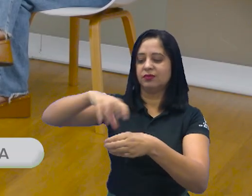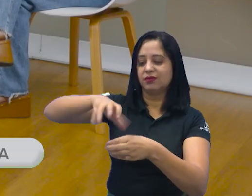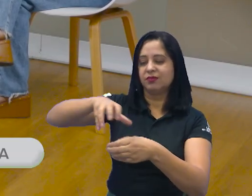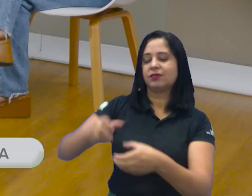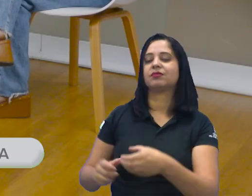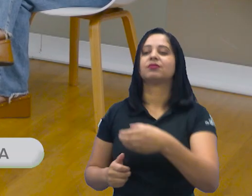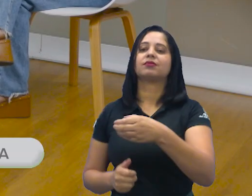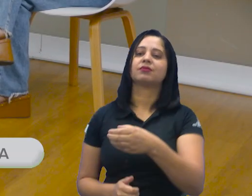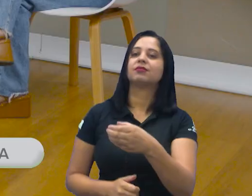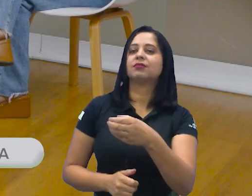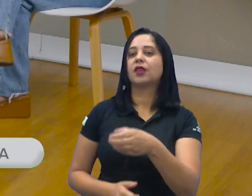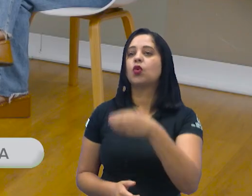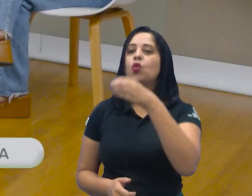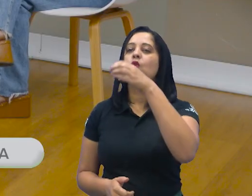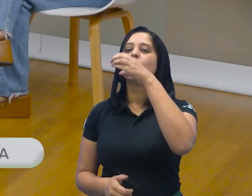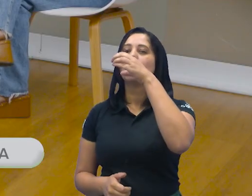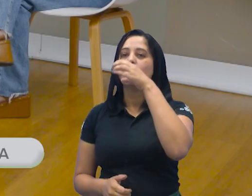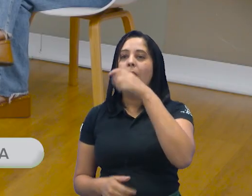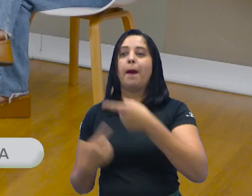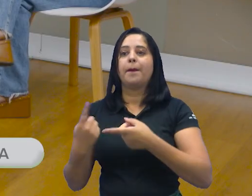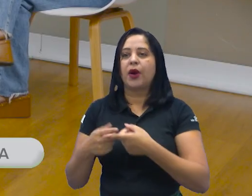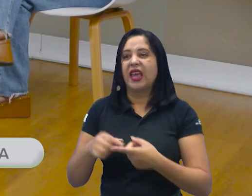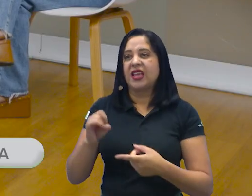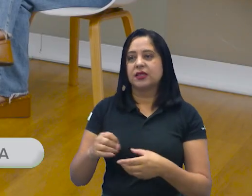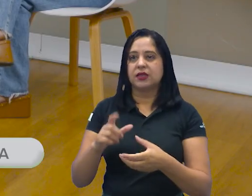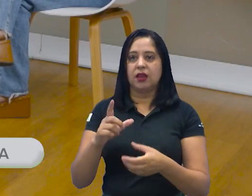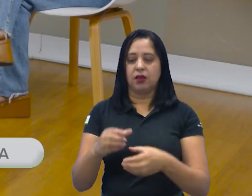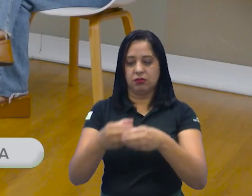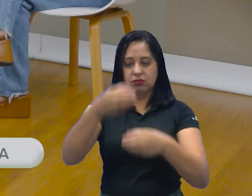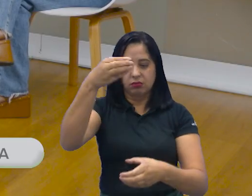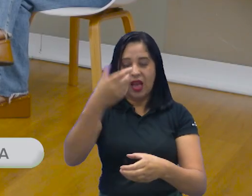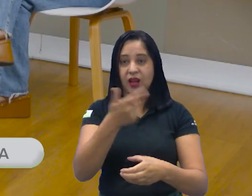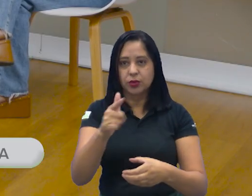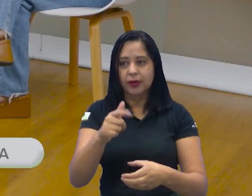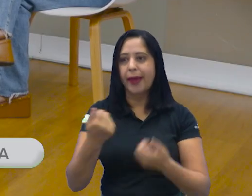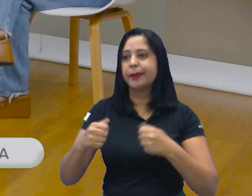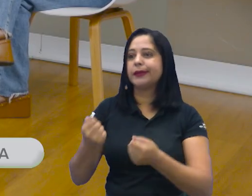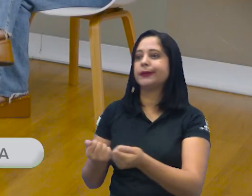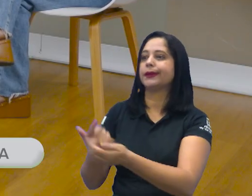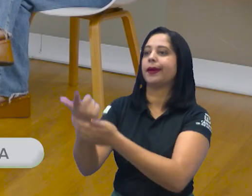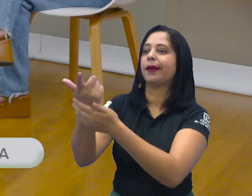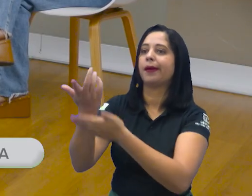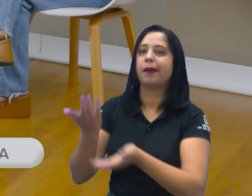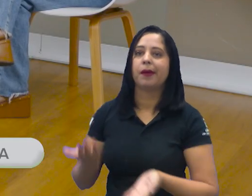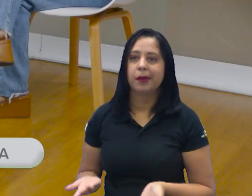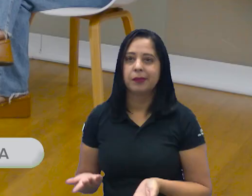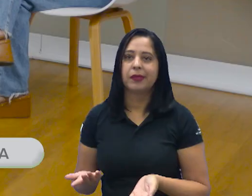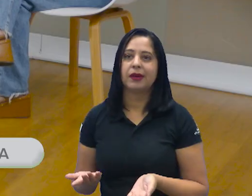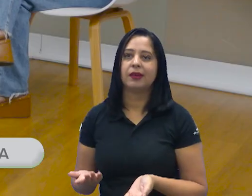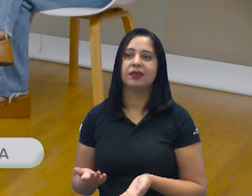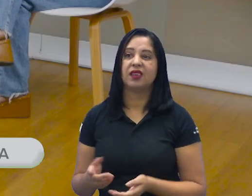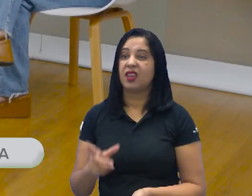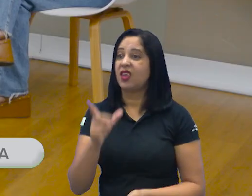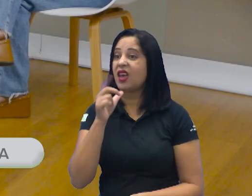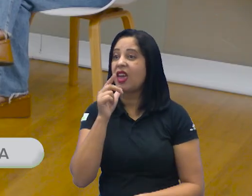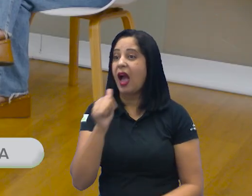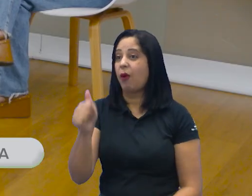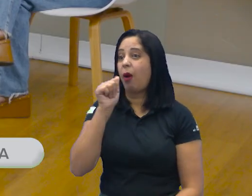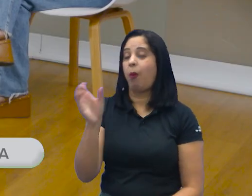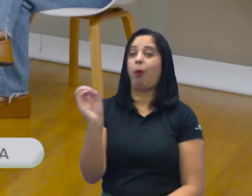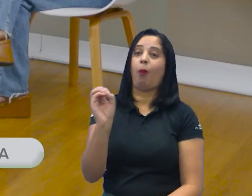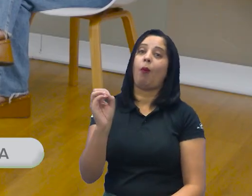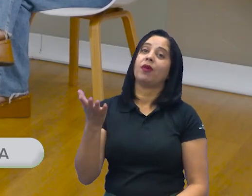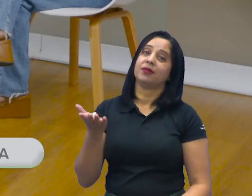garrafa, eu vou esperar passar num supermercado, passar num posto, e aí já passaram algumas horas, você não bebeu nem um gole de água. É verdade,